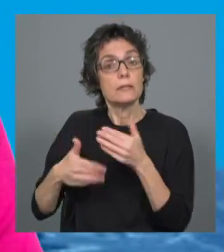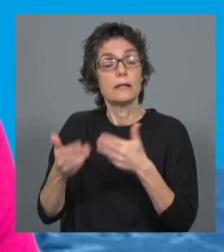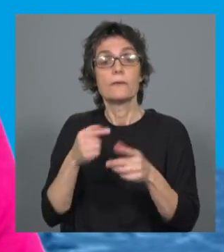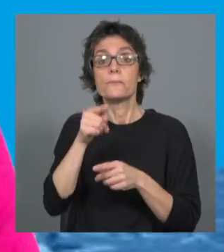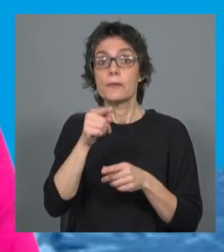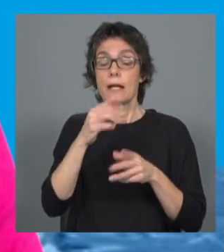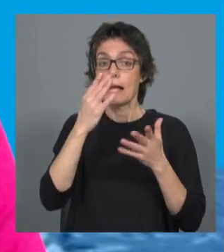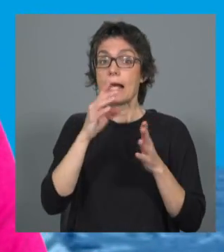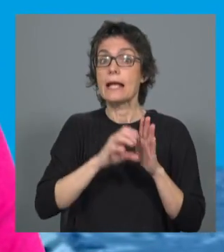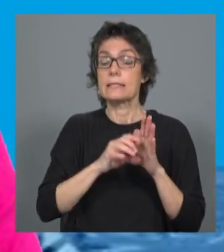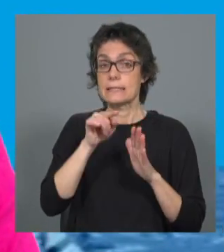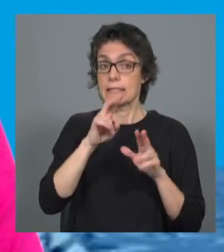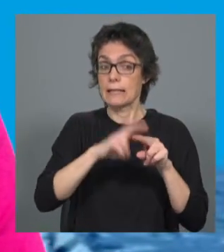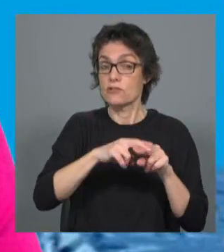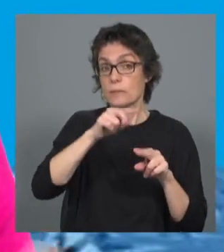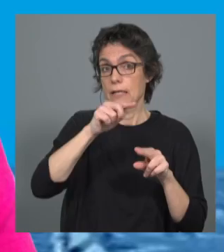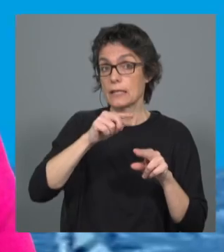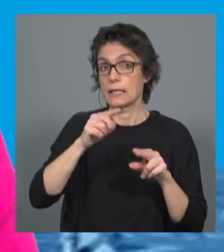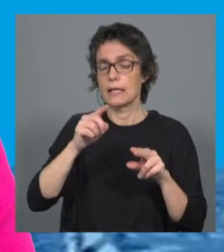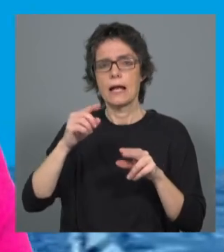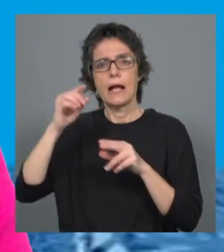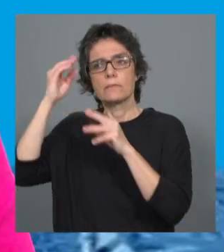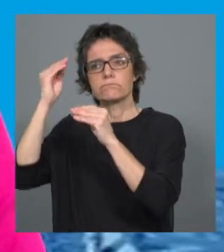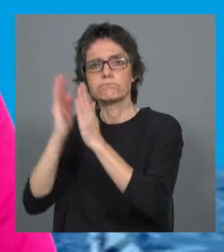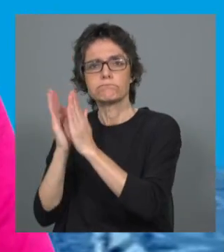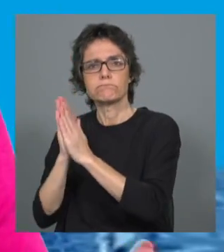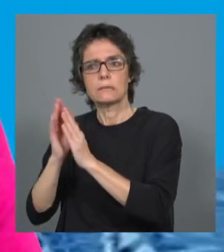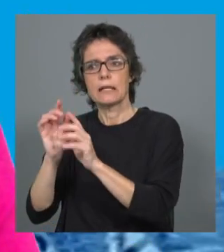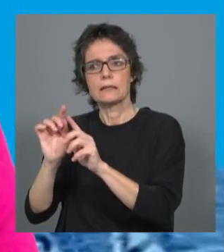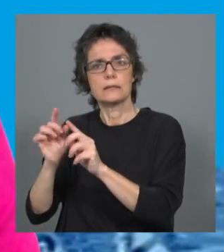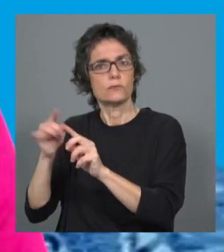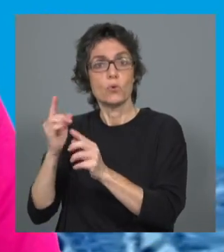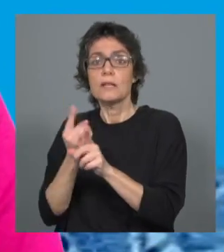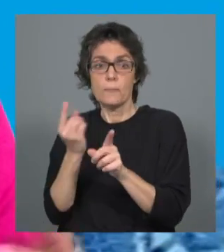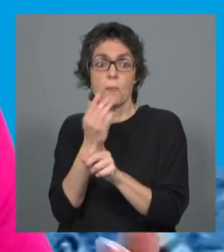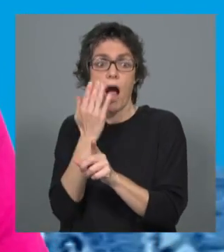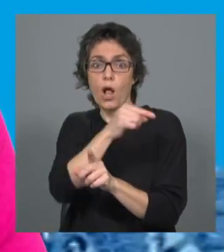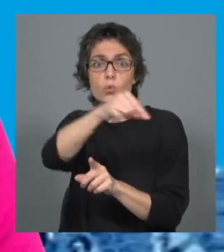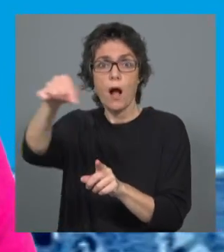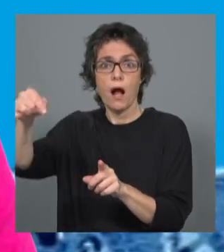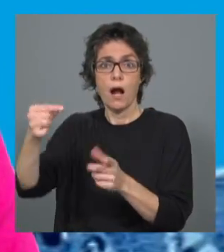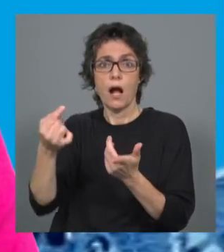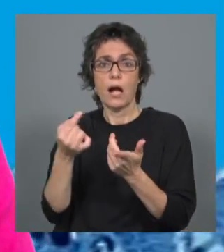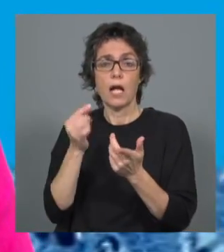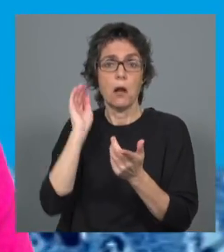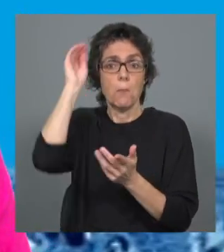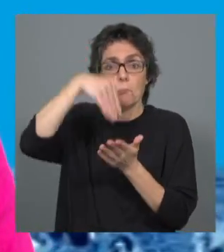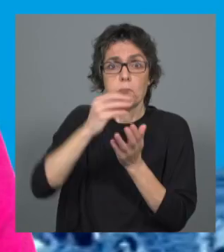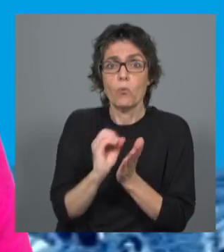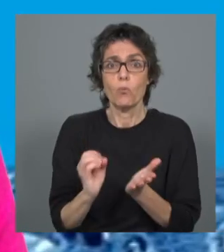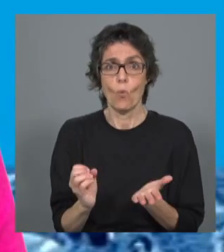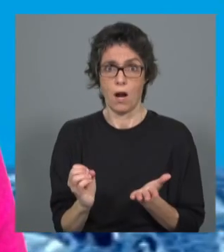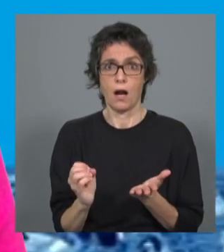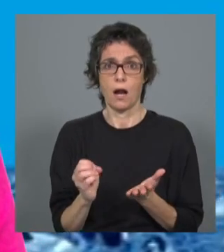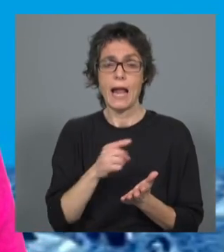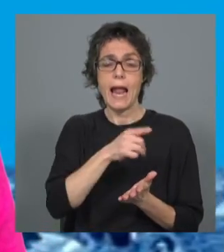luta antiga, não é catequese, até porque muitos dos nossos alunos nem batizados são, nem crentes são, mas estão lá